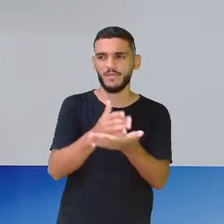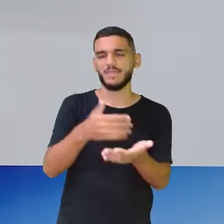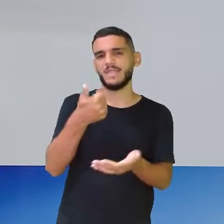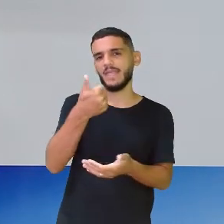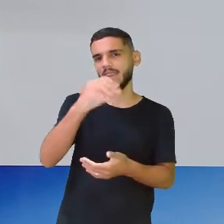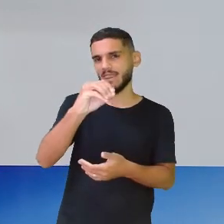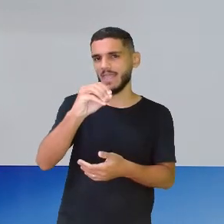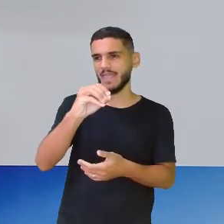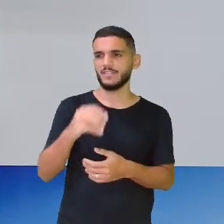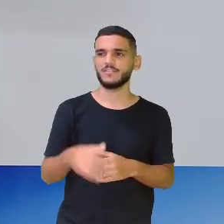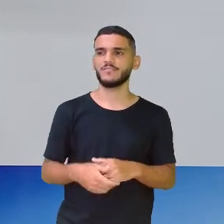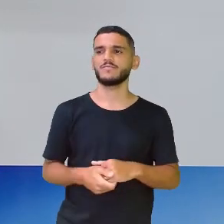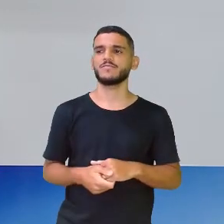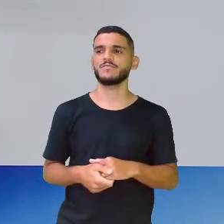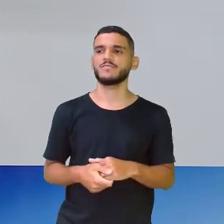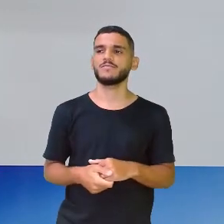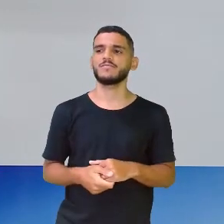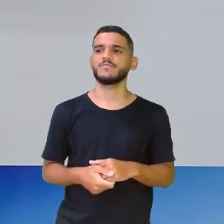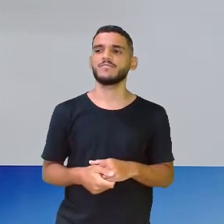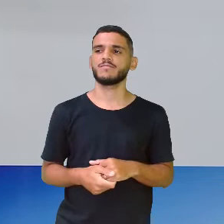pouco diferente. Olha o que eu trouxe.